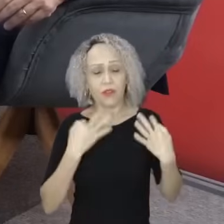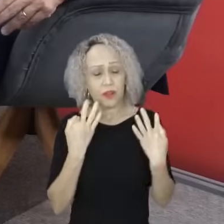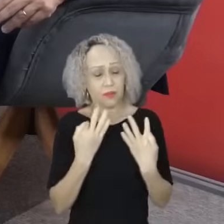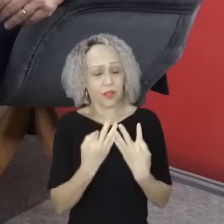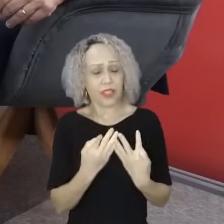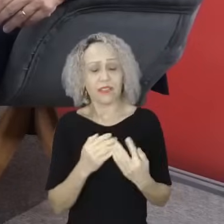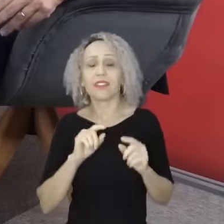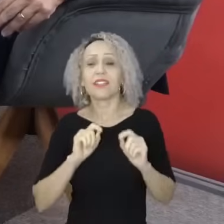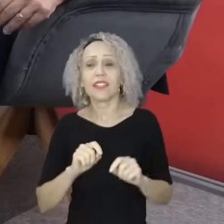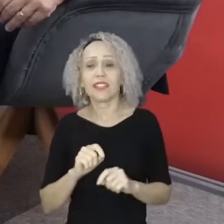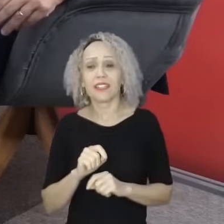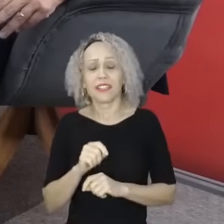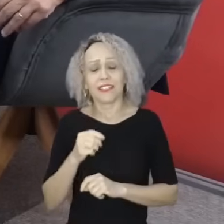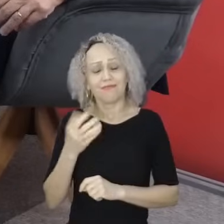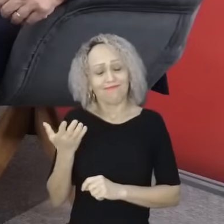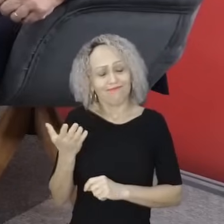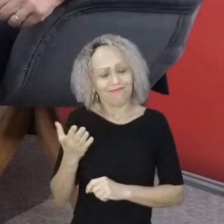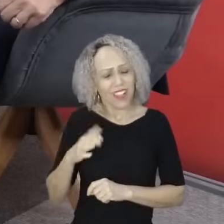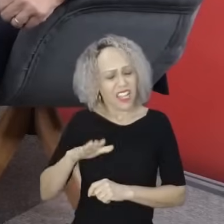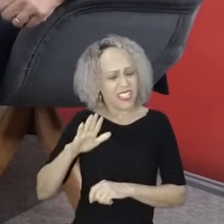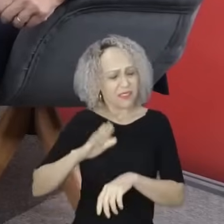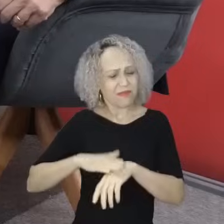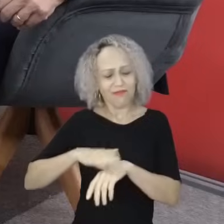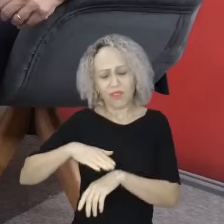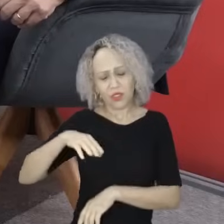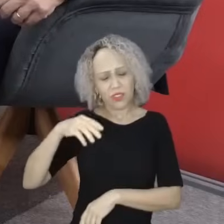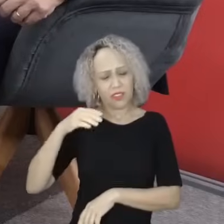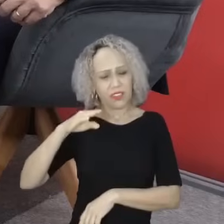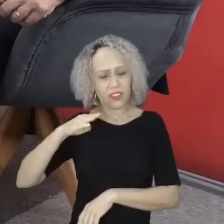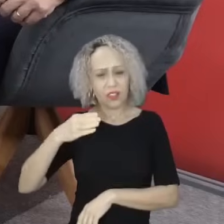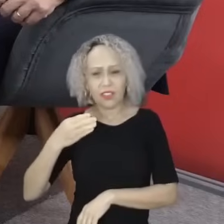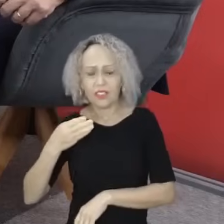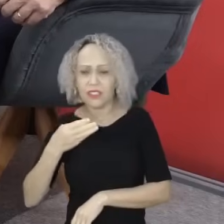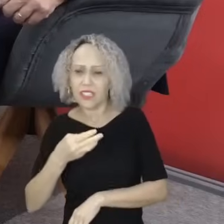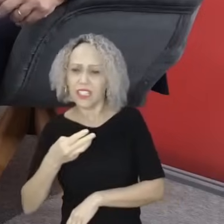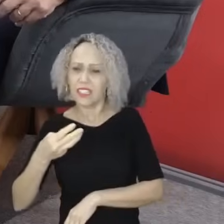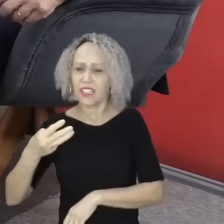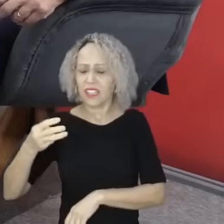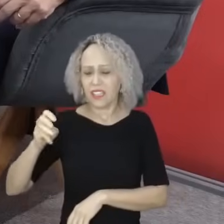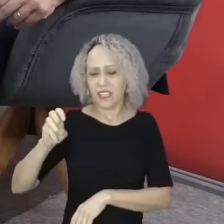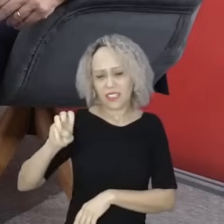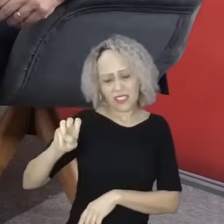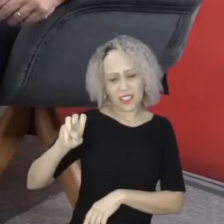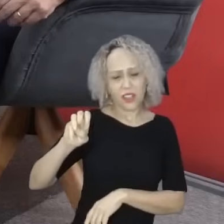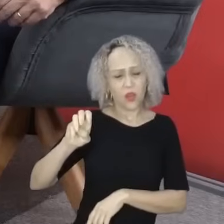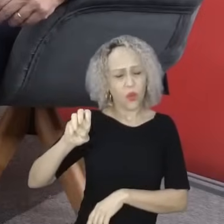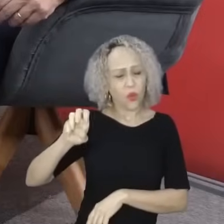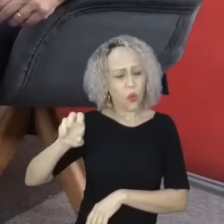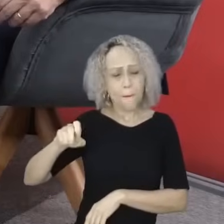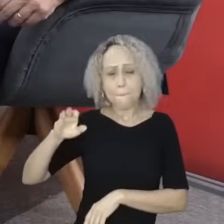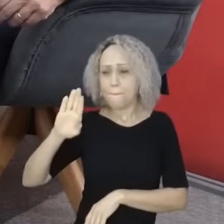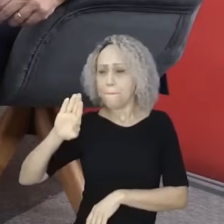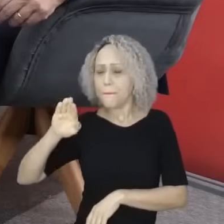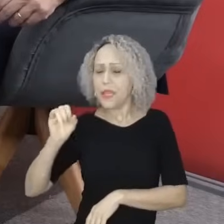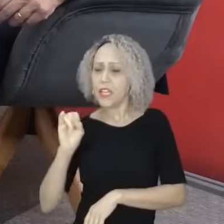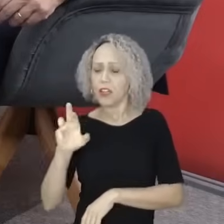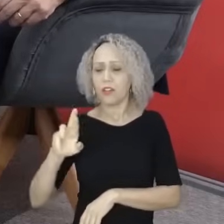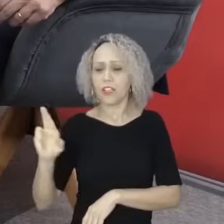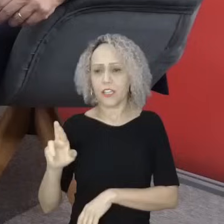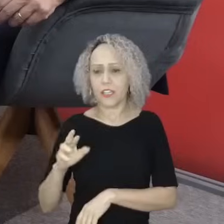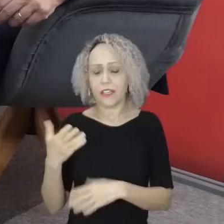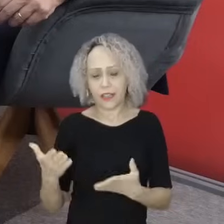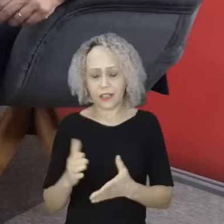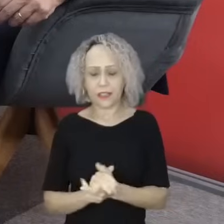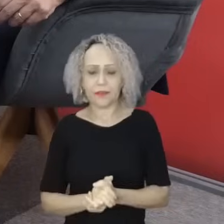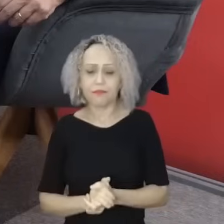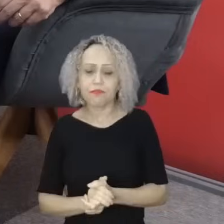próximos 4 anos. Lá pela plataforma Brasil Participativo, uma das votações mais expressivas foi exatamente nesse